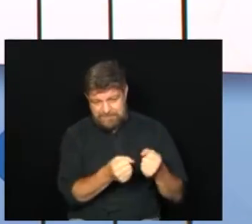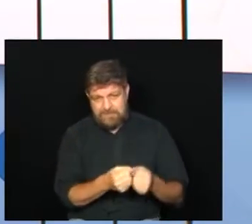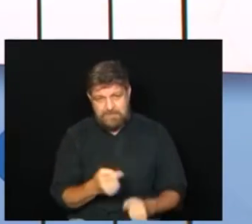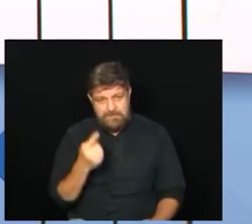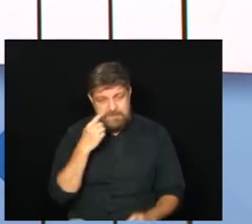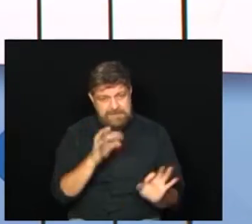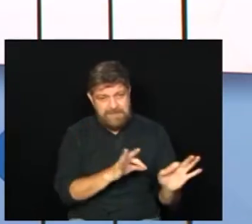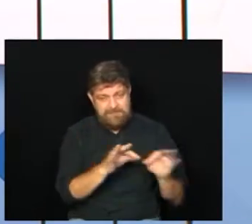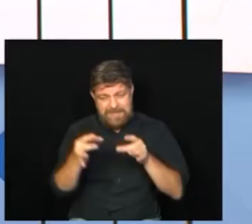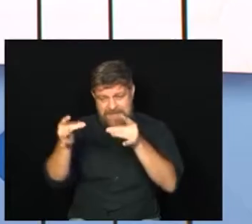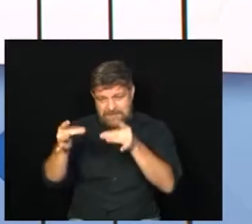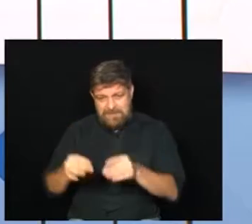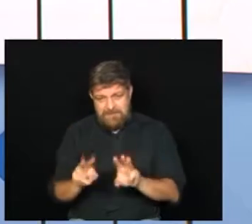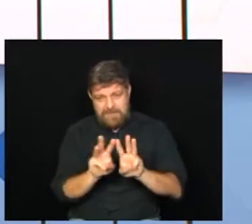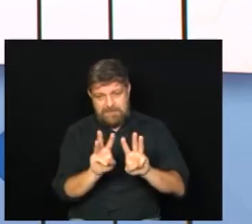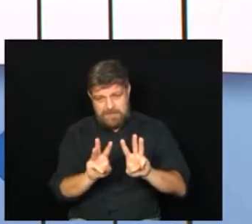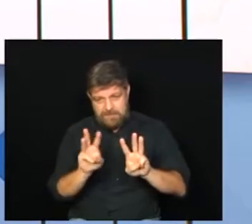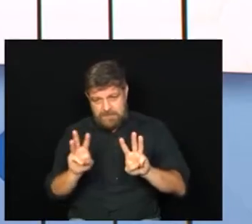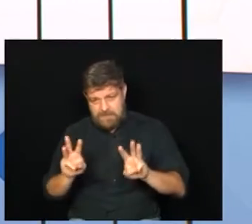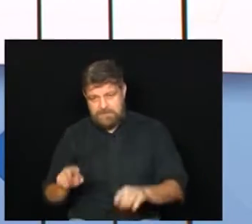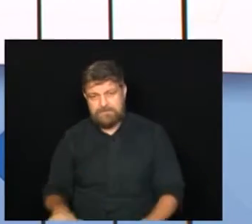acompanha aí todo o detalhe no site